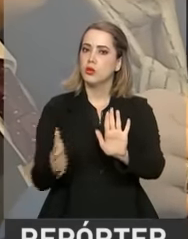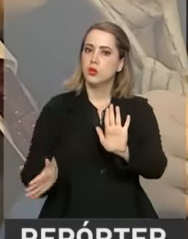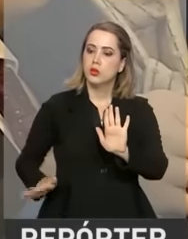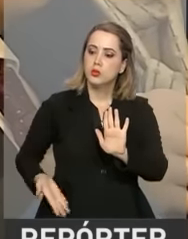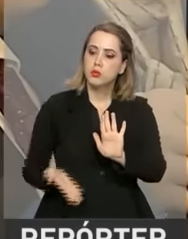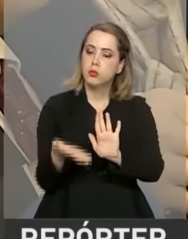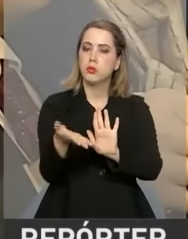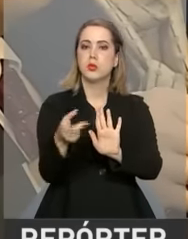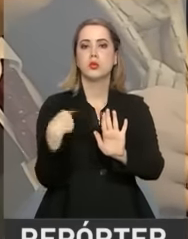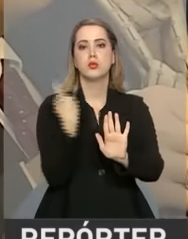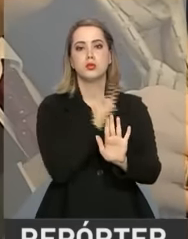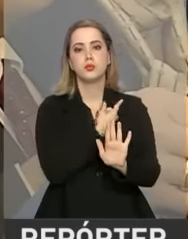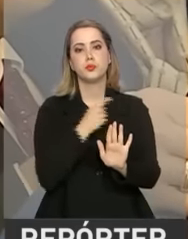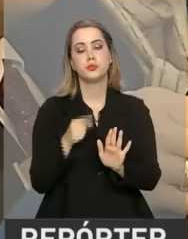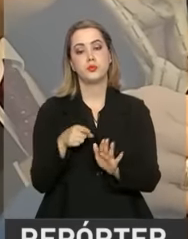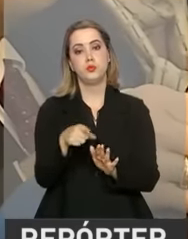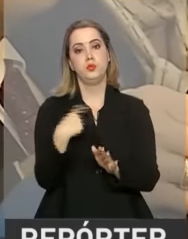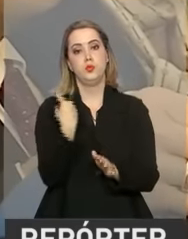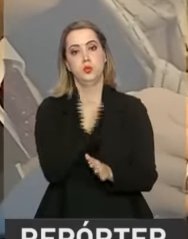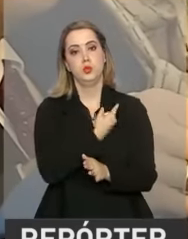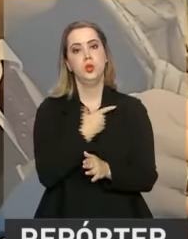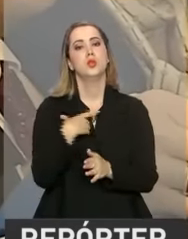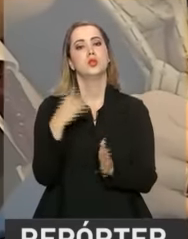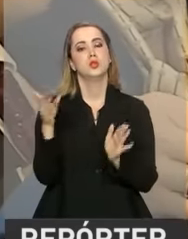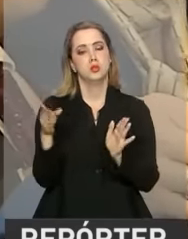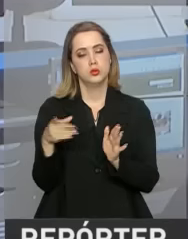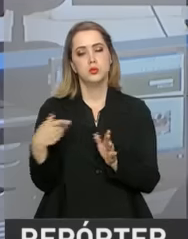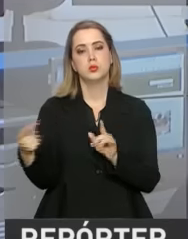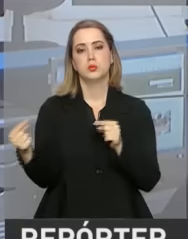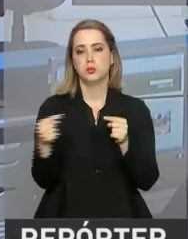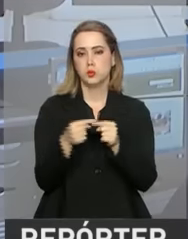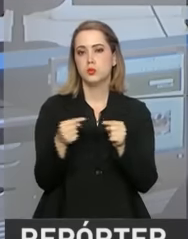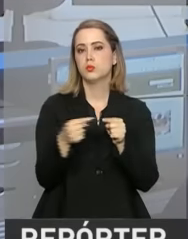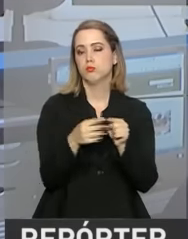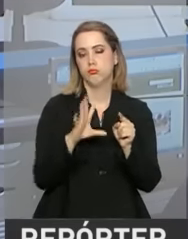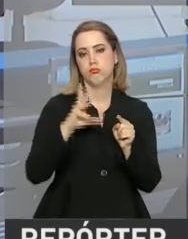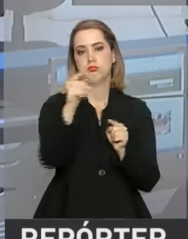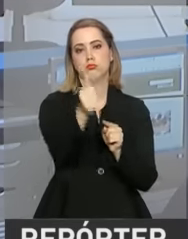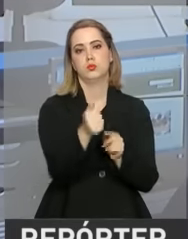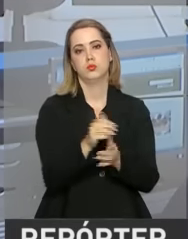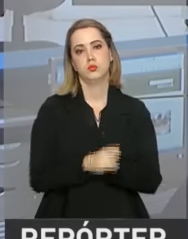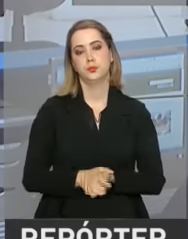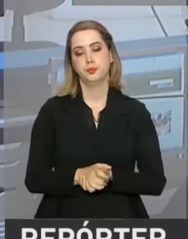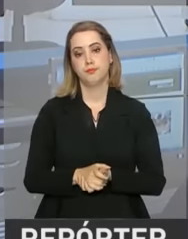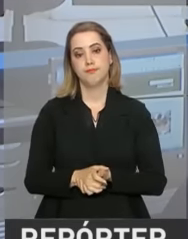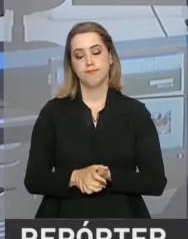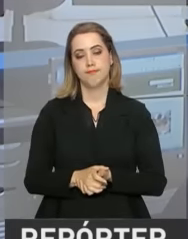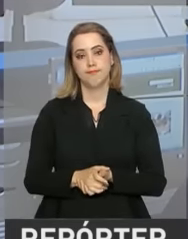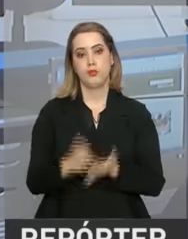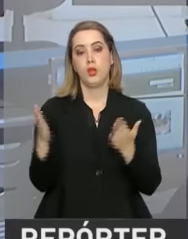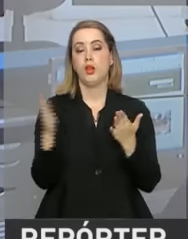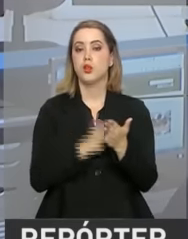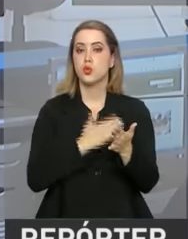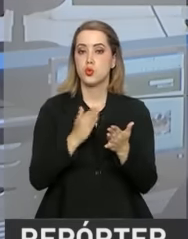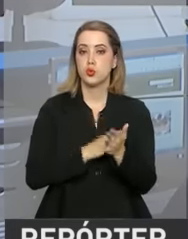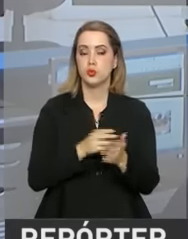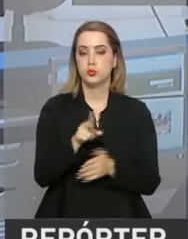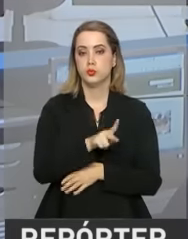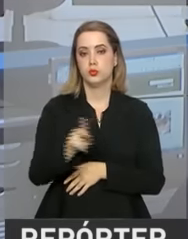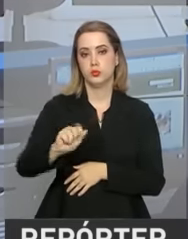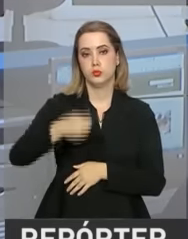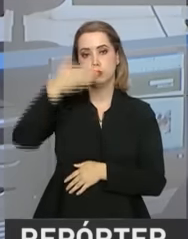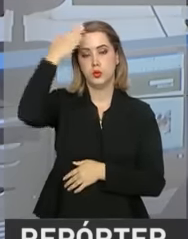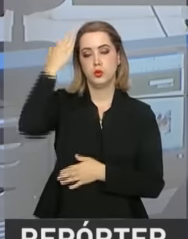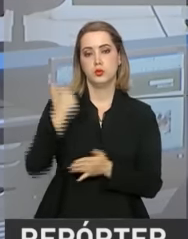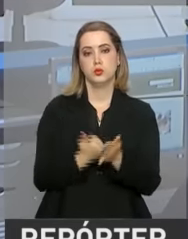Goa possamos avançar nessa direção, mas foi muito bem acolhida por todos. E a agenda do presidente Michel Temer em Nova York continua